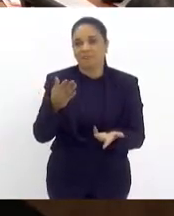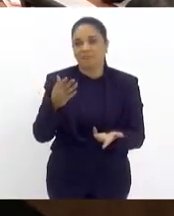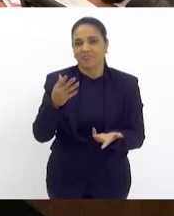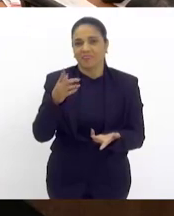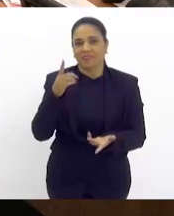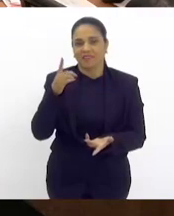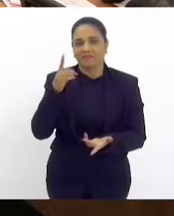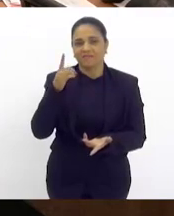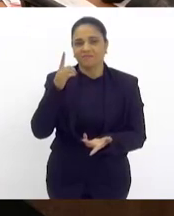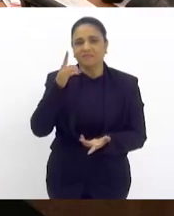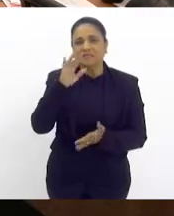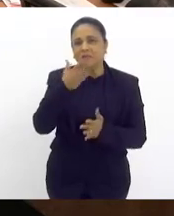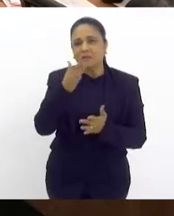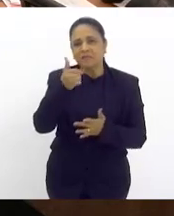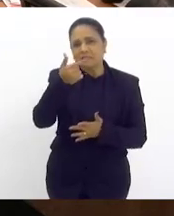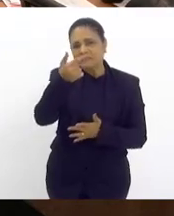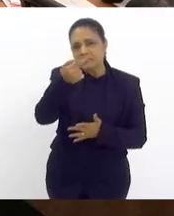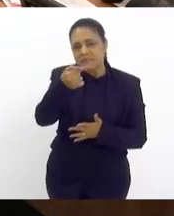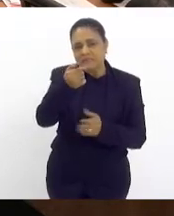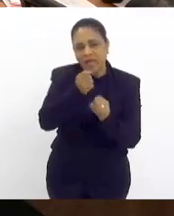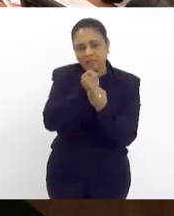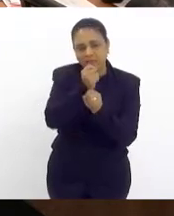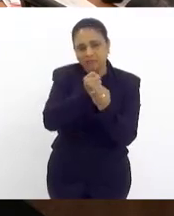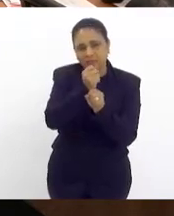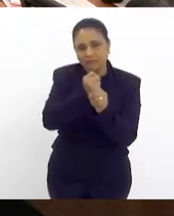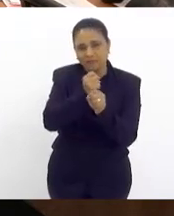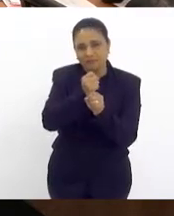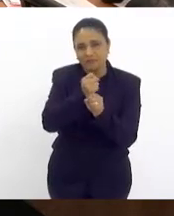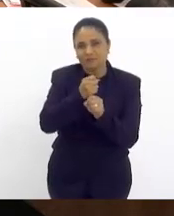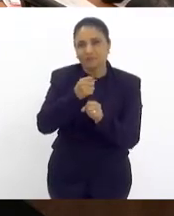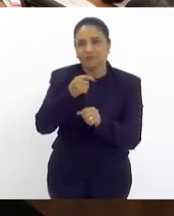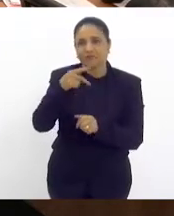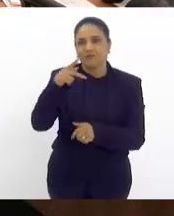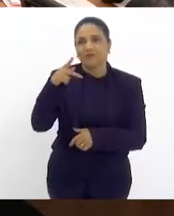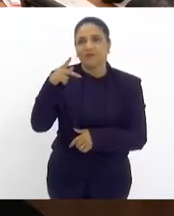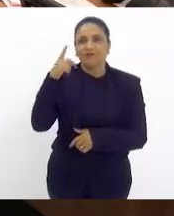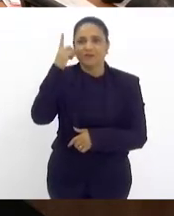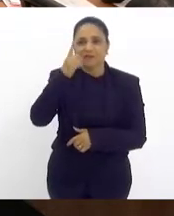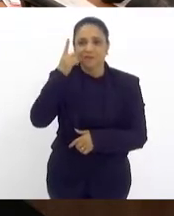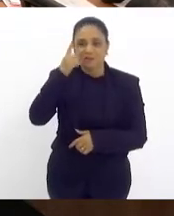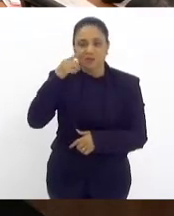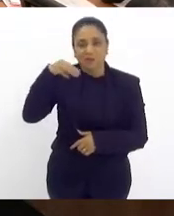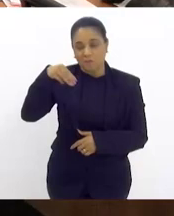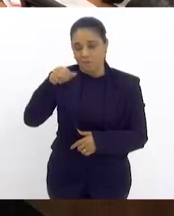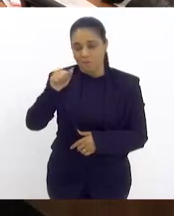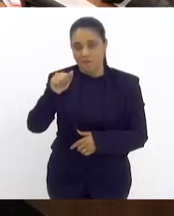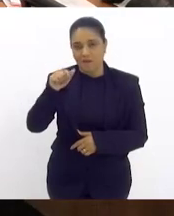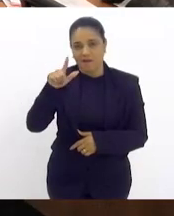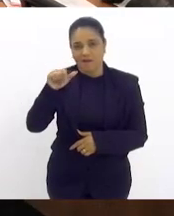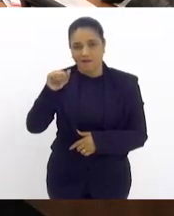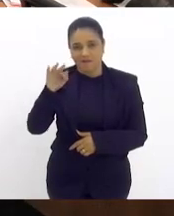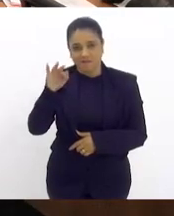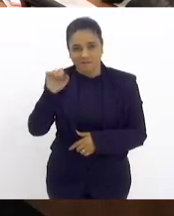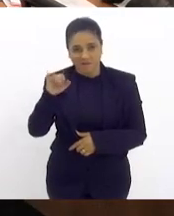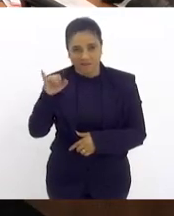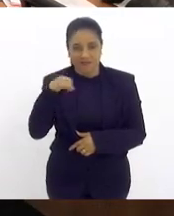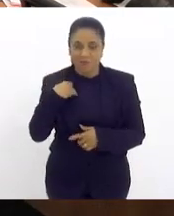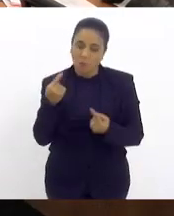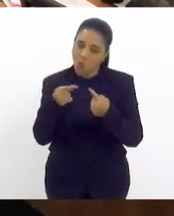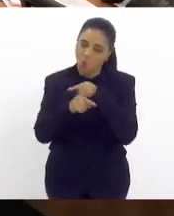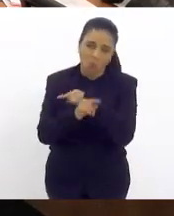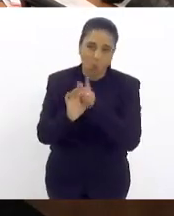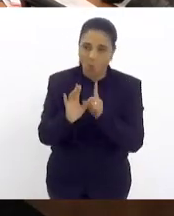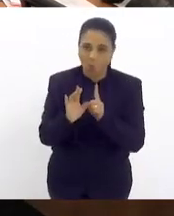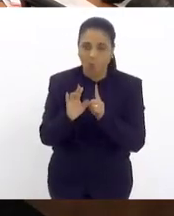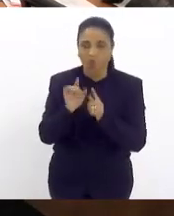17 anos eu uso discordar de vossa excelência porque se